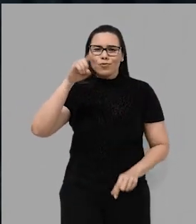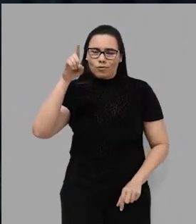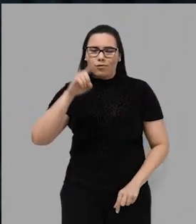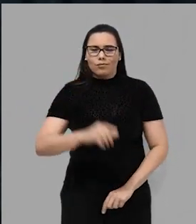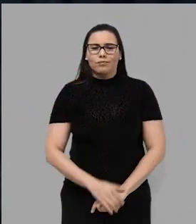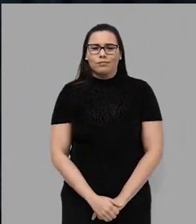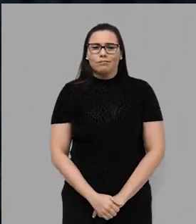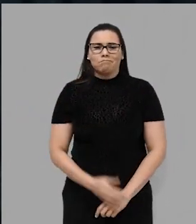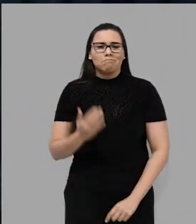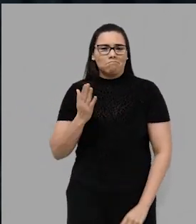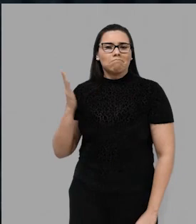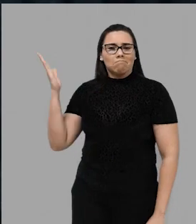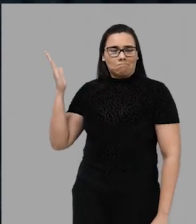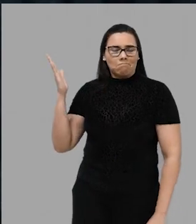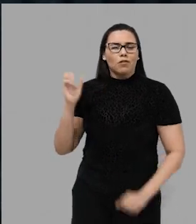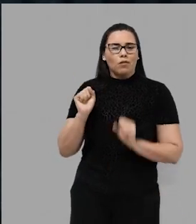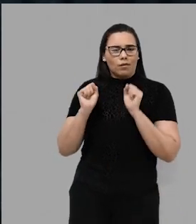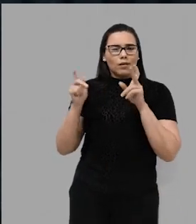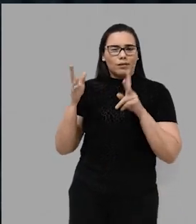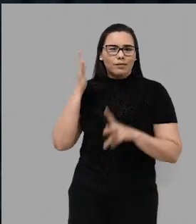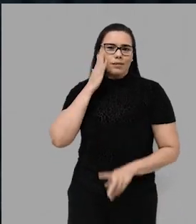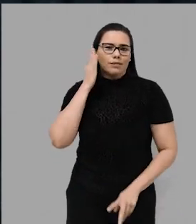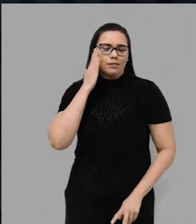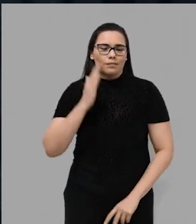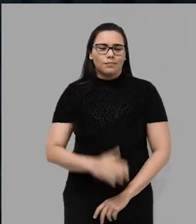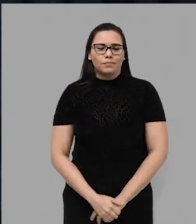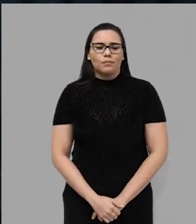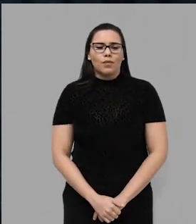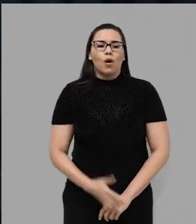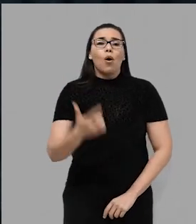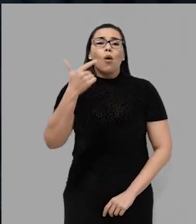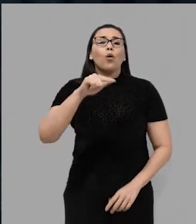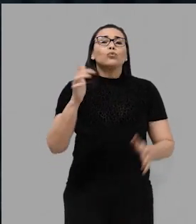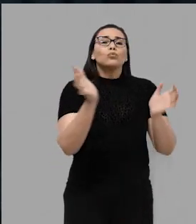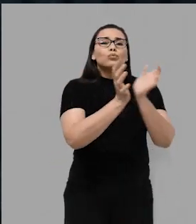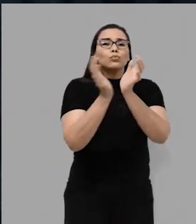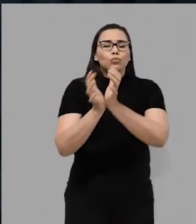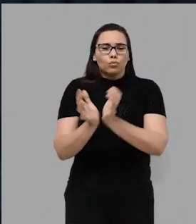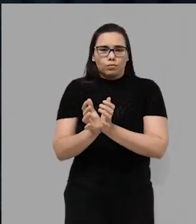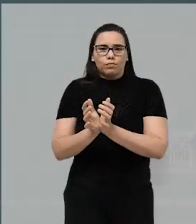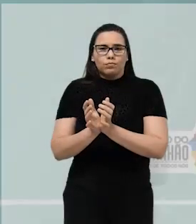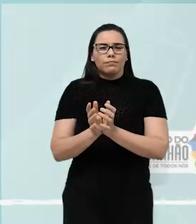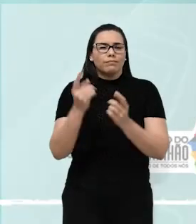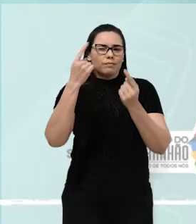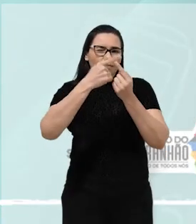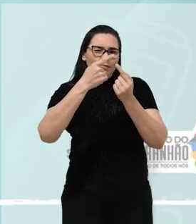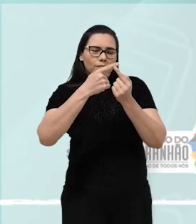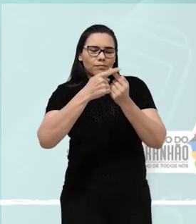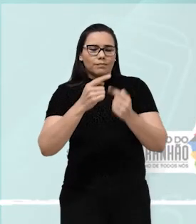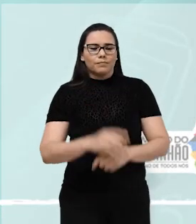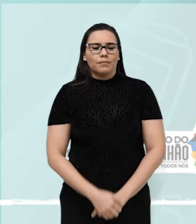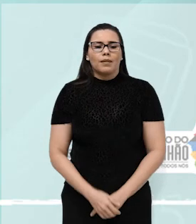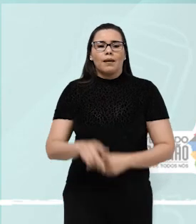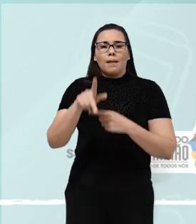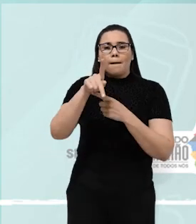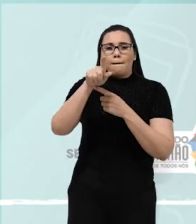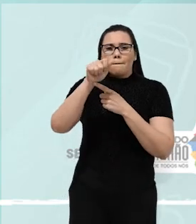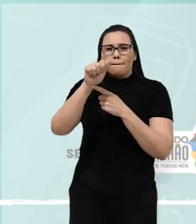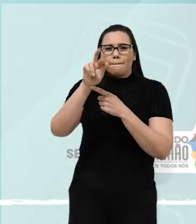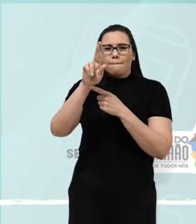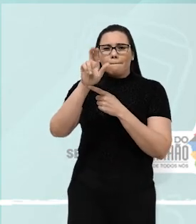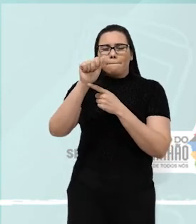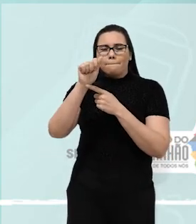Ok, pessoal? A outra maneira de se agrupar, olha só, outro tipo de grupo. Grupo parafilético. É um